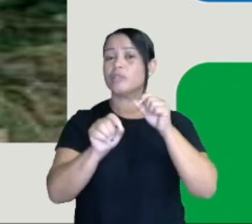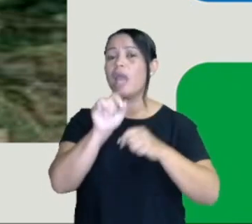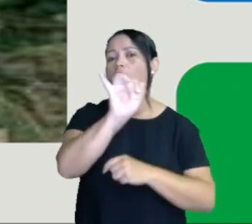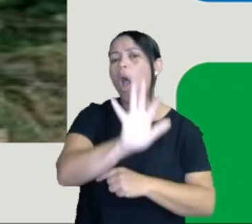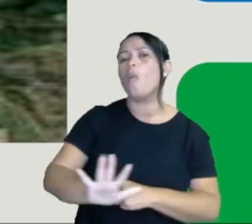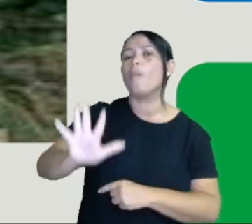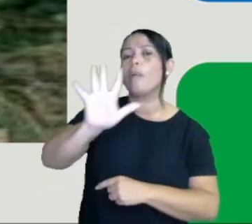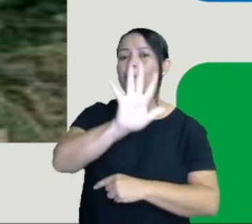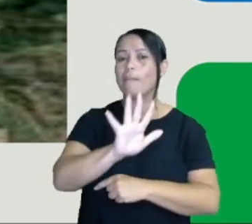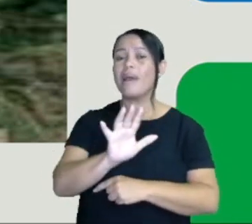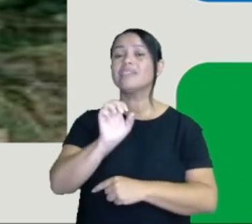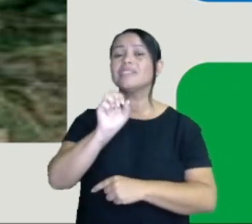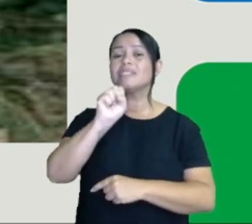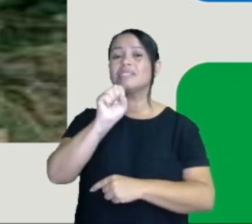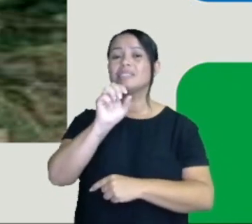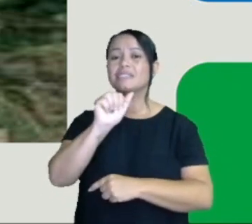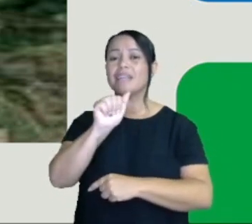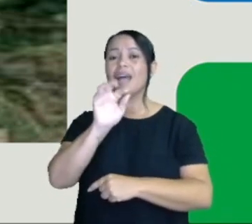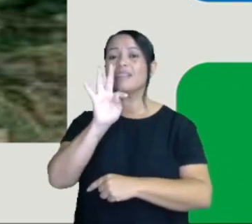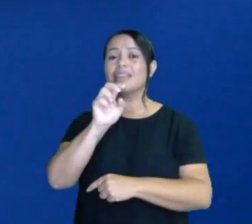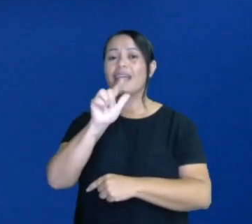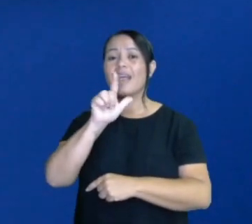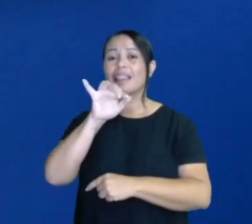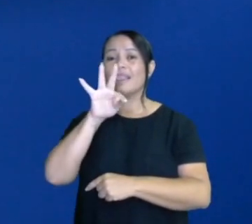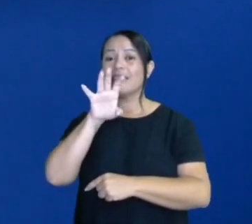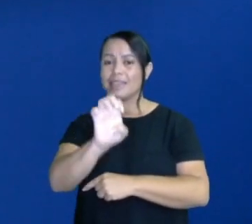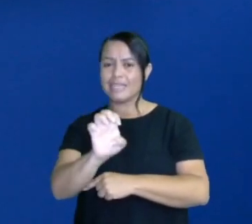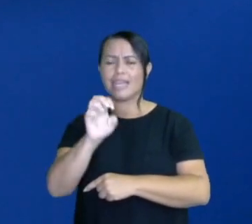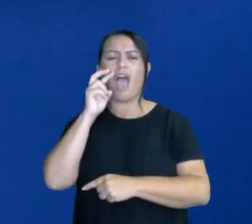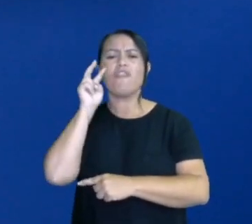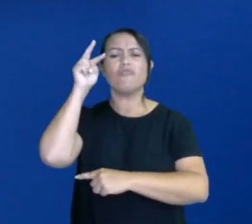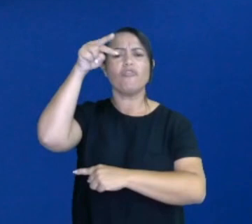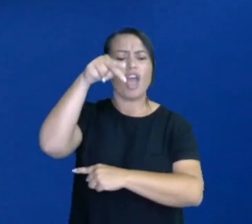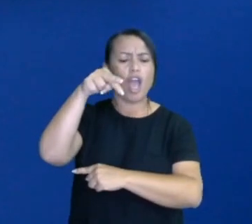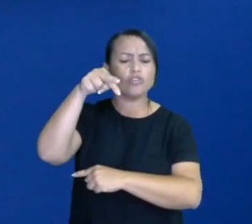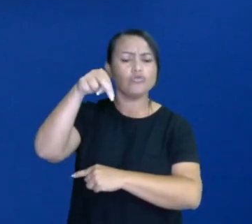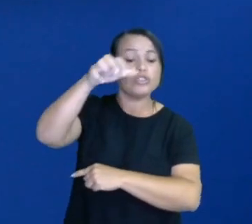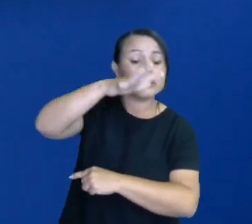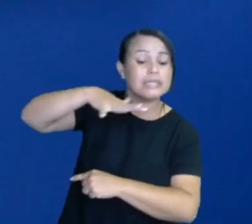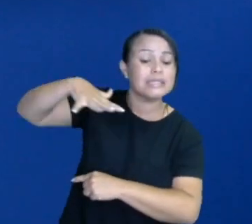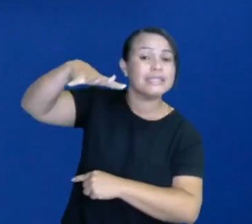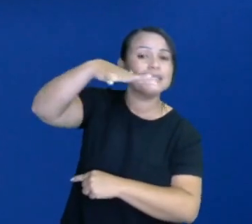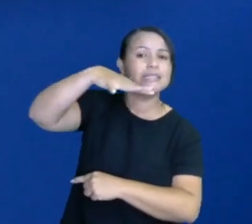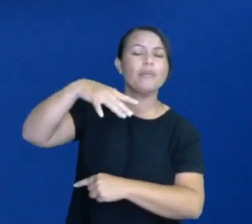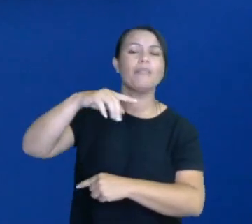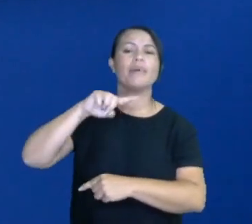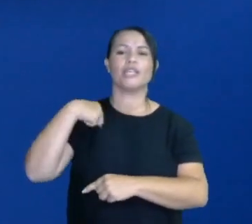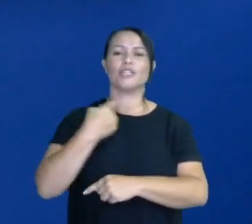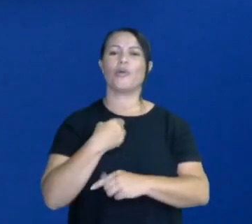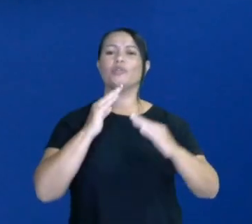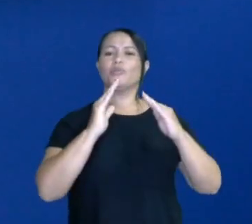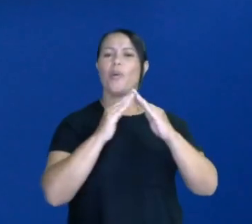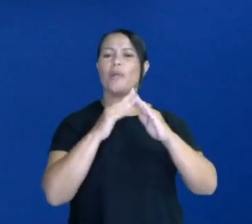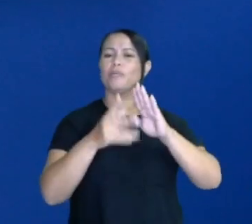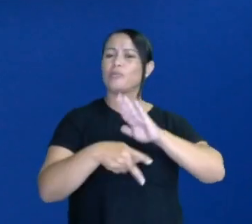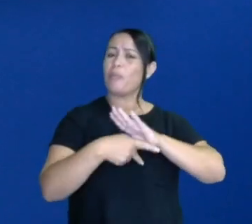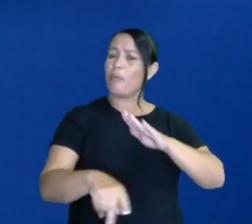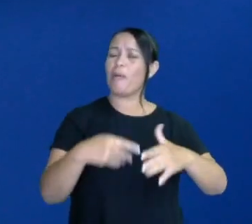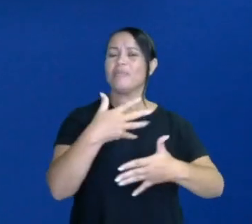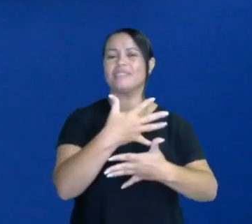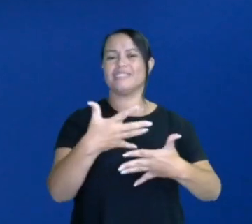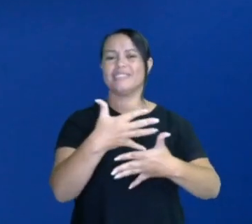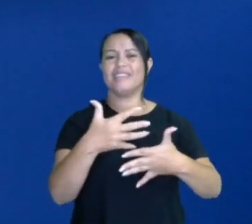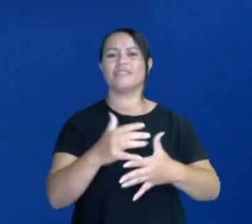uma imagem de satélite, tá certo? Uma imagem de satélite da cidade em que moramos, certo? Em que